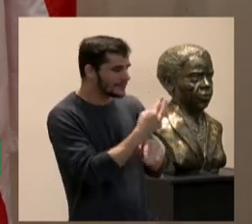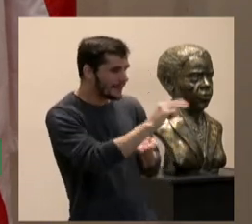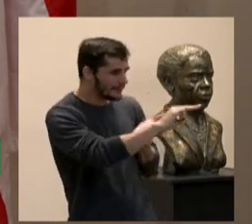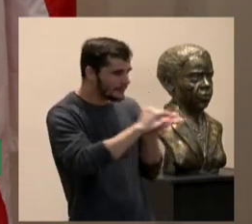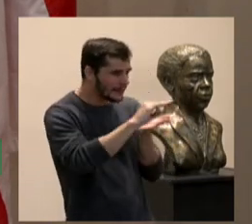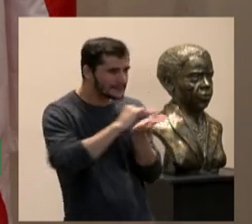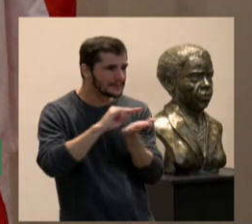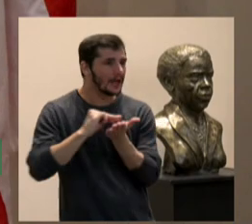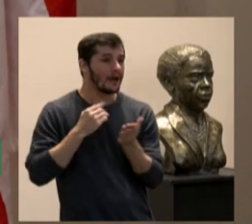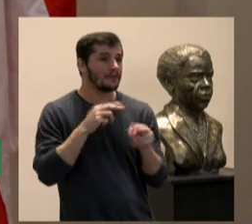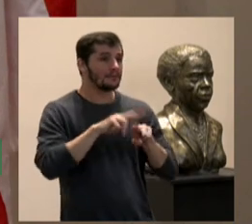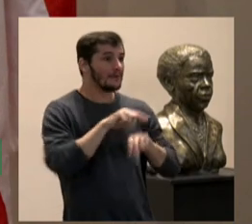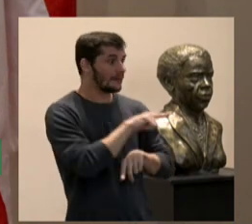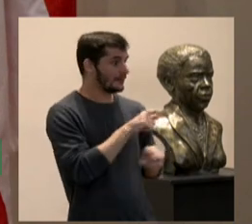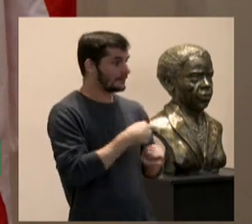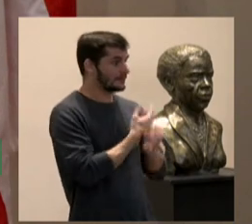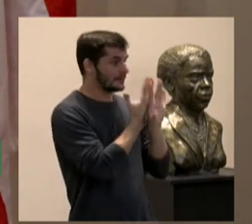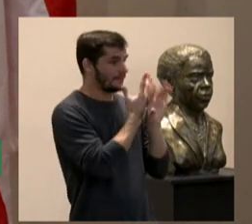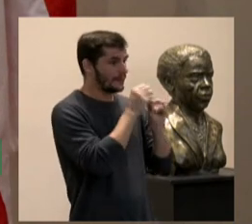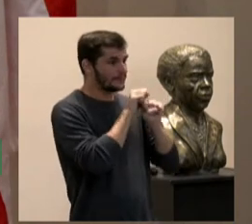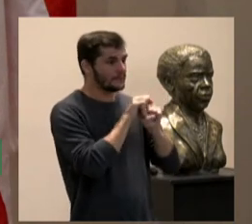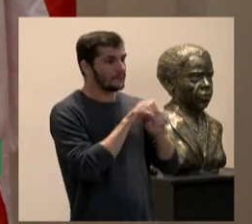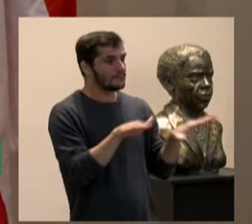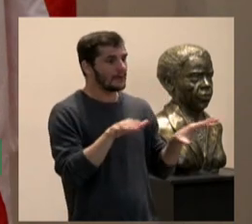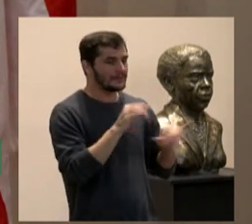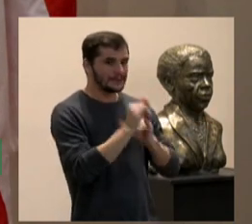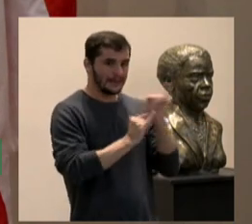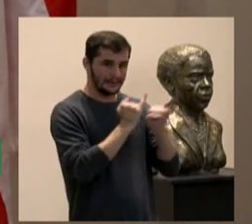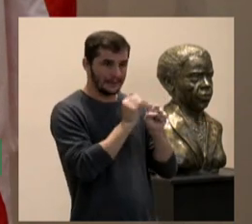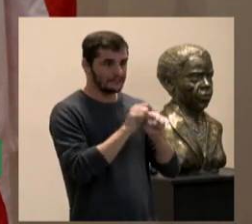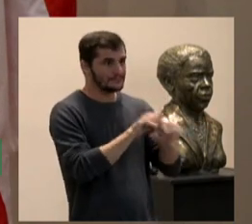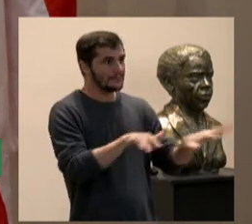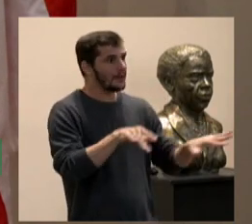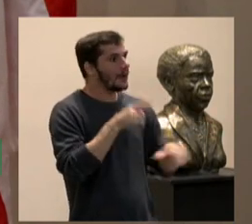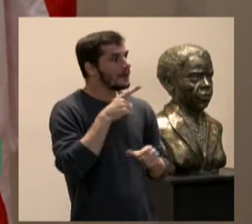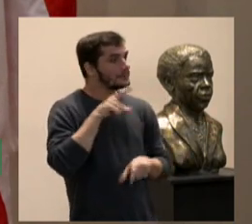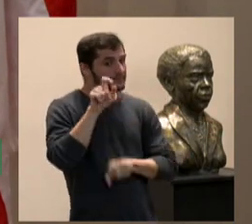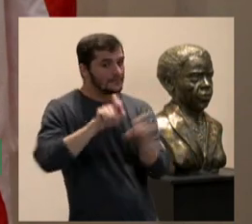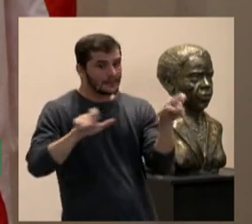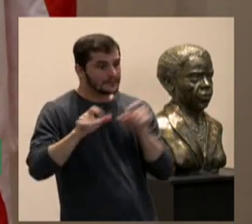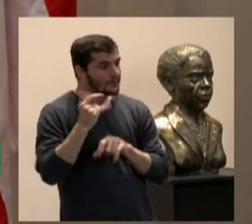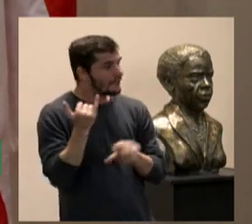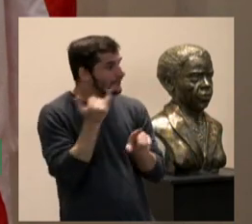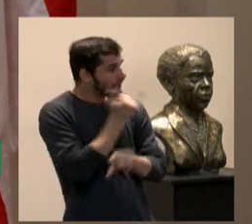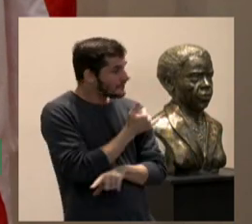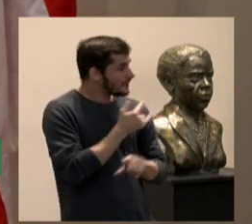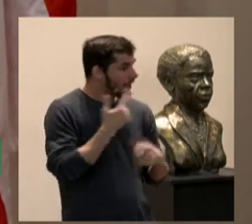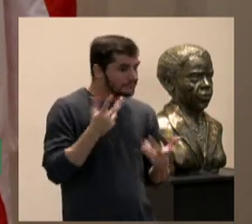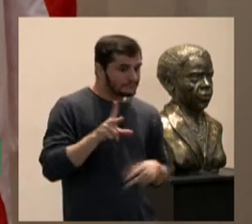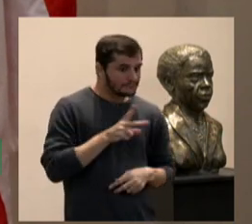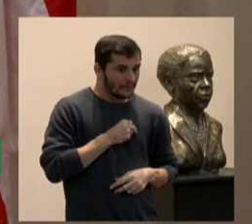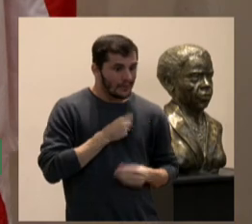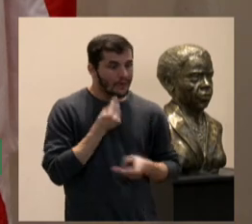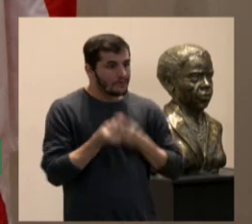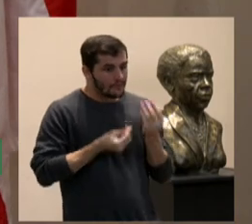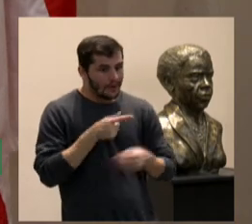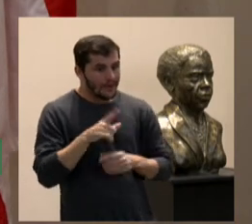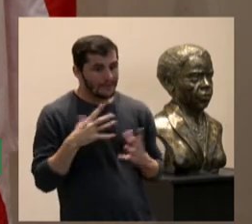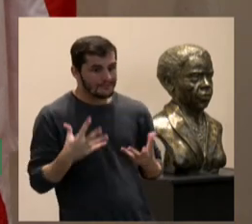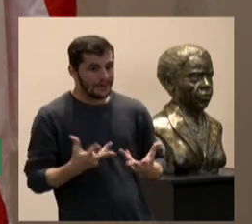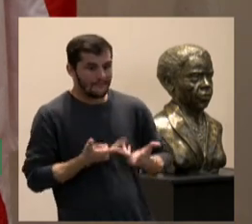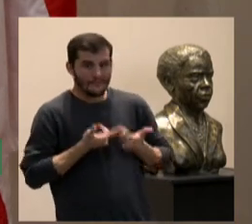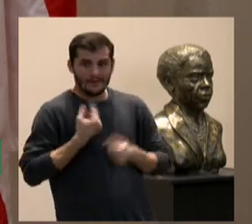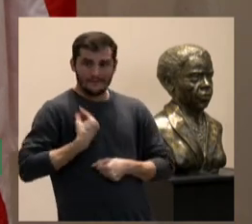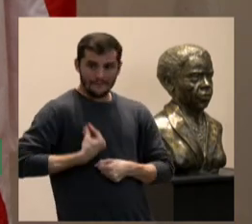sendo transmitido, né? Estão nos dizendo assim, nossa, que coisa